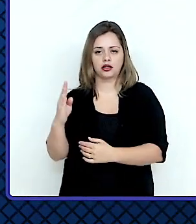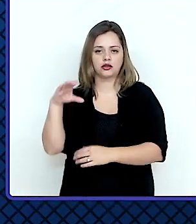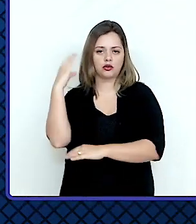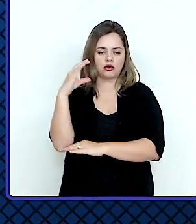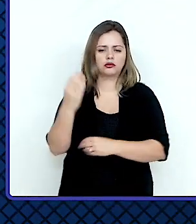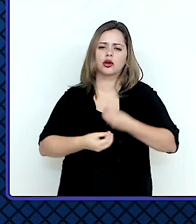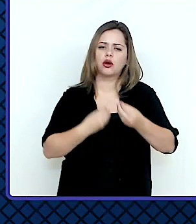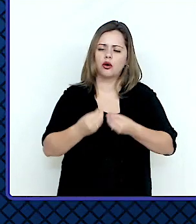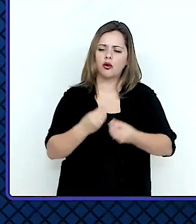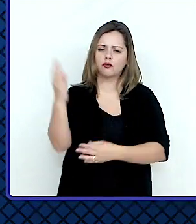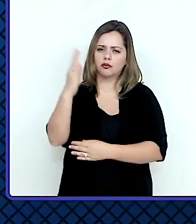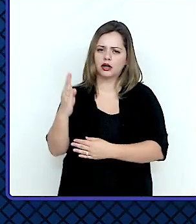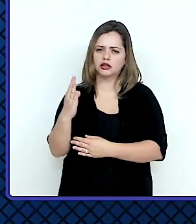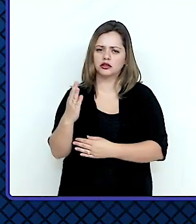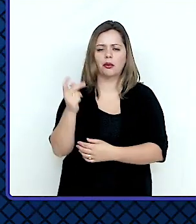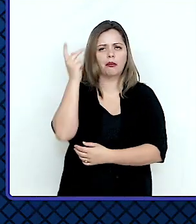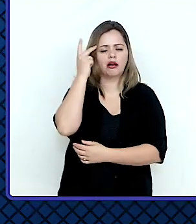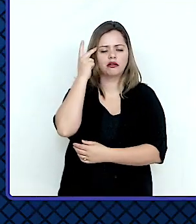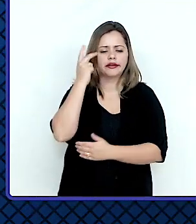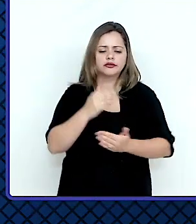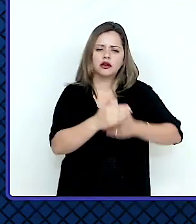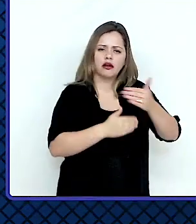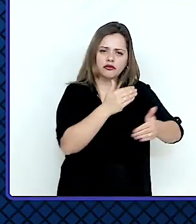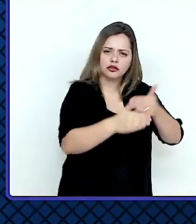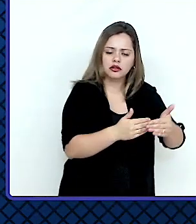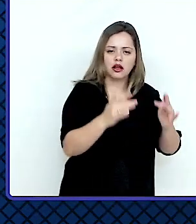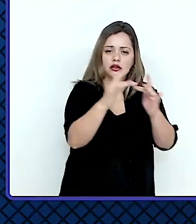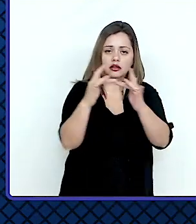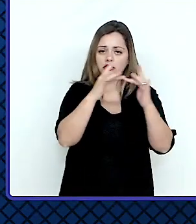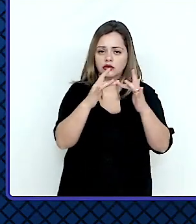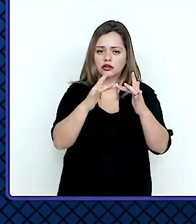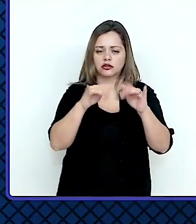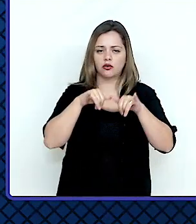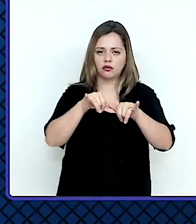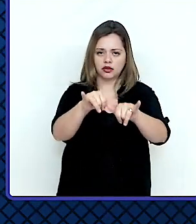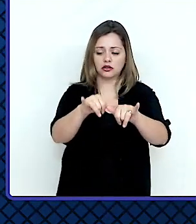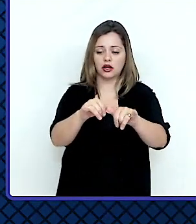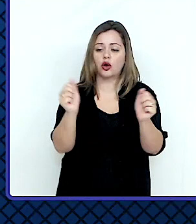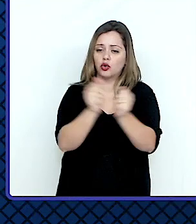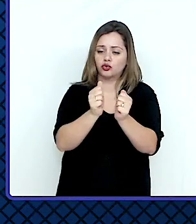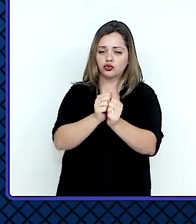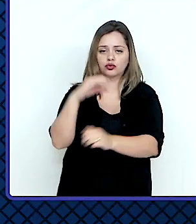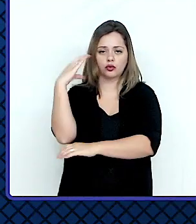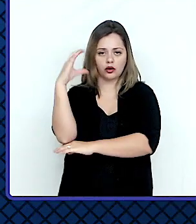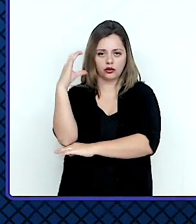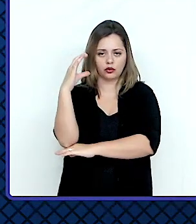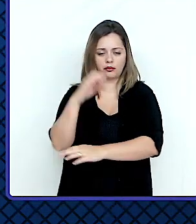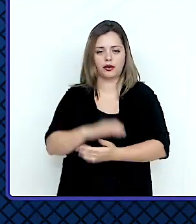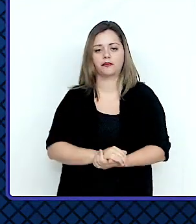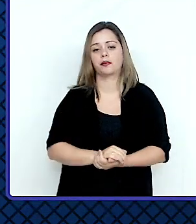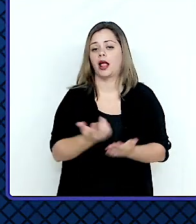brasileira planeja avançar nas negociações comerciais com esse país? Na agenda